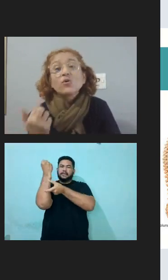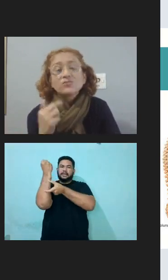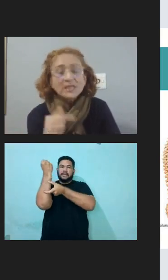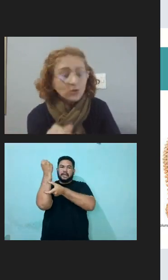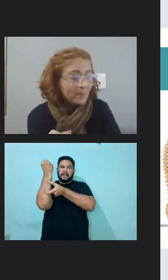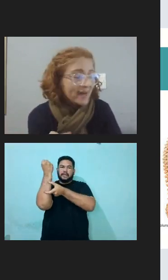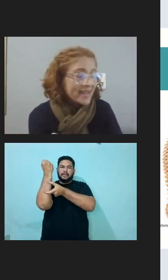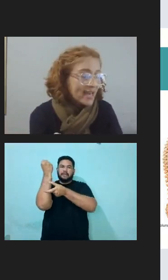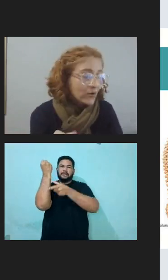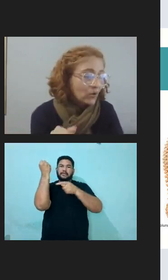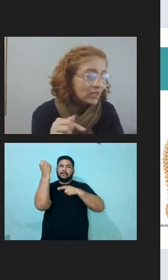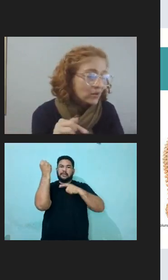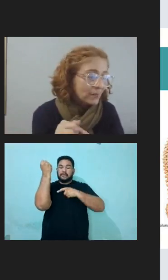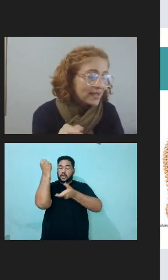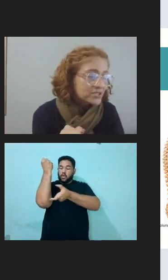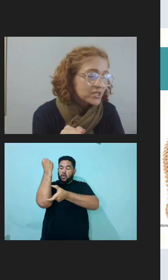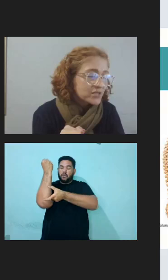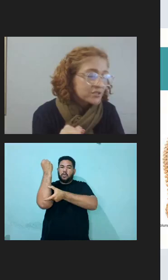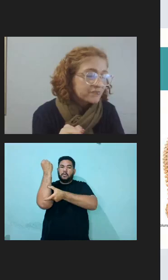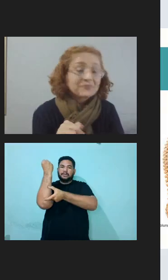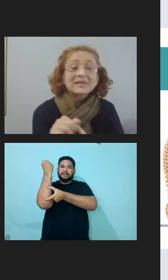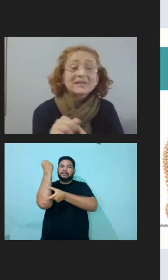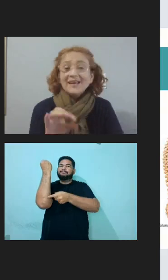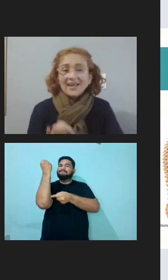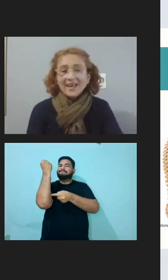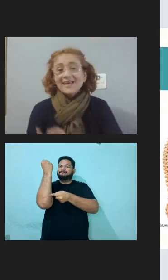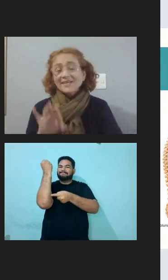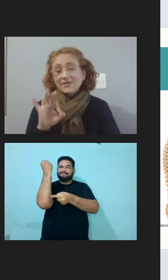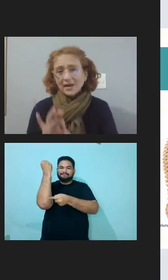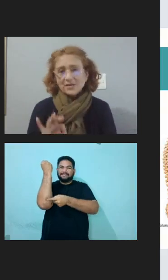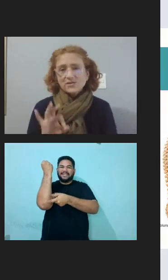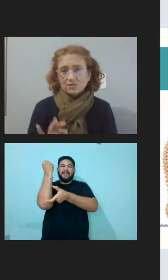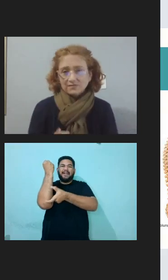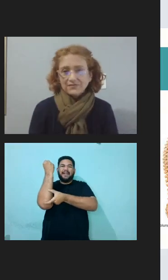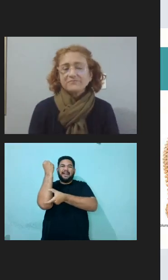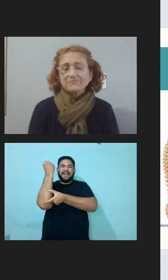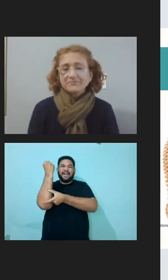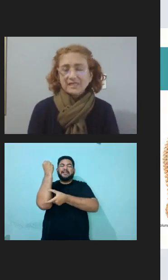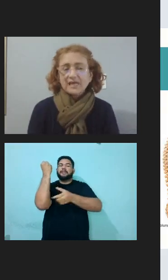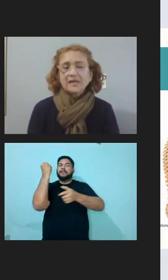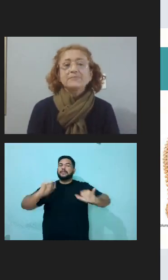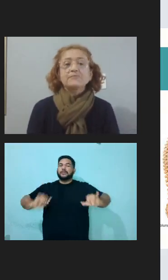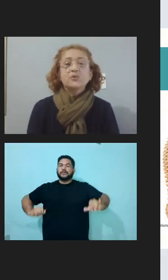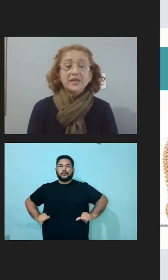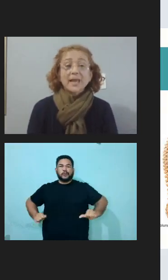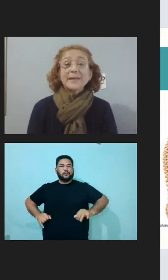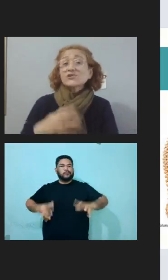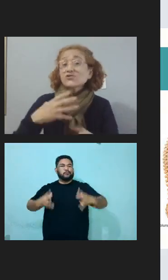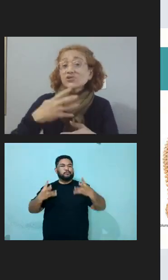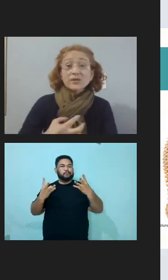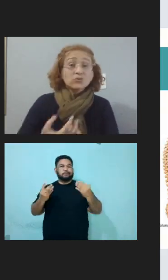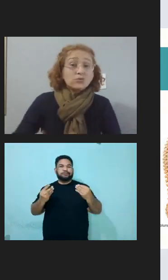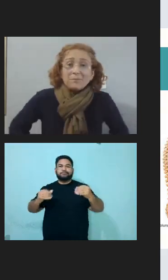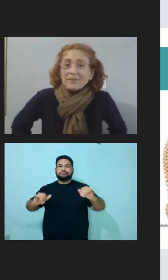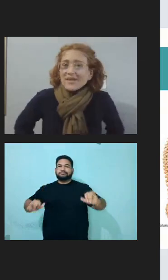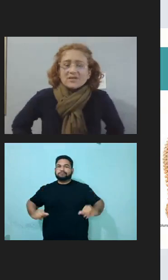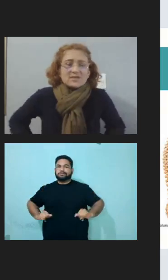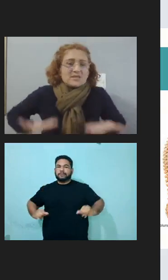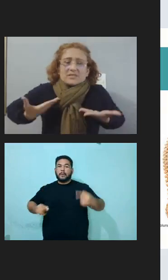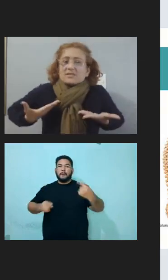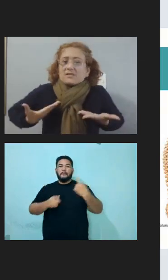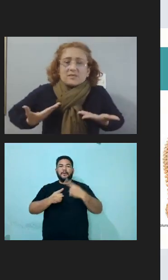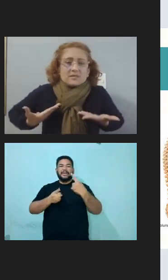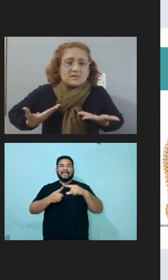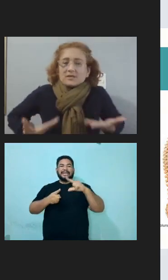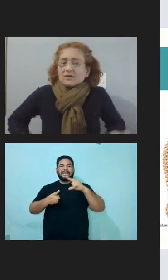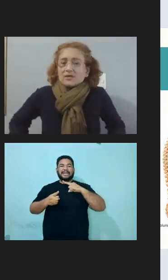a coluna lombar, e a coluna lombar, gente, ela é a que mais sofre, tá? Porque ela que sustenta todo o peso daqui